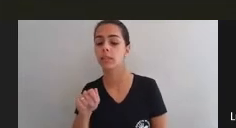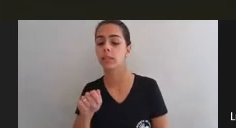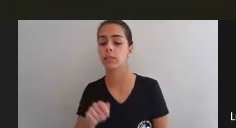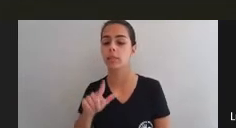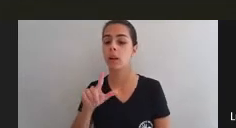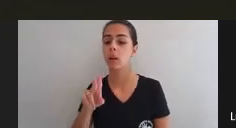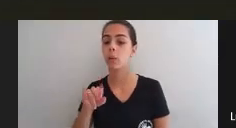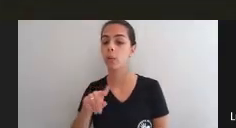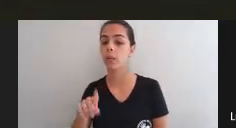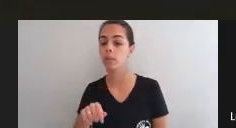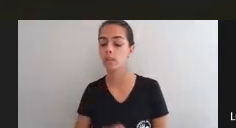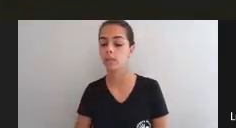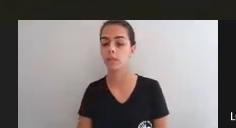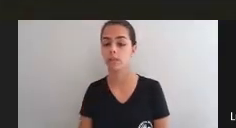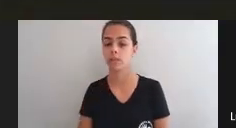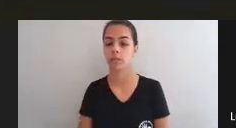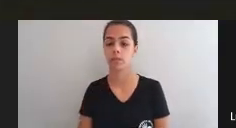Luísa,